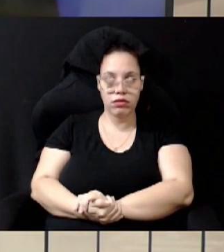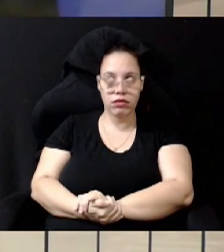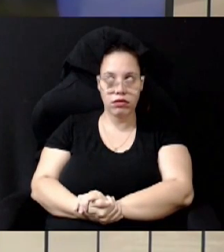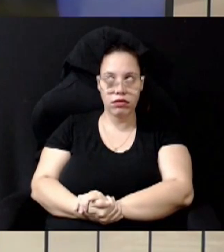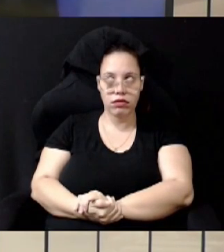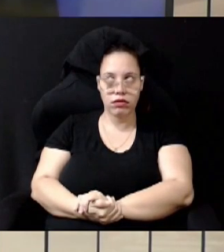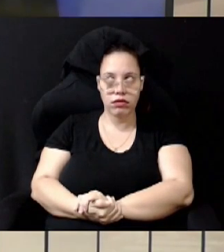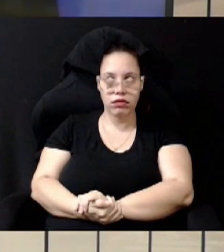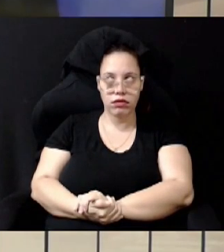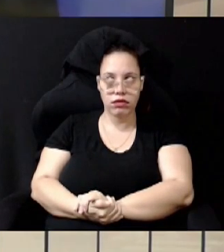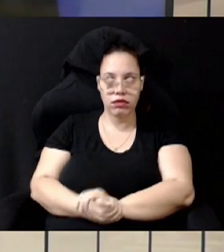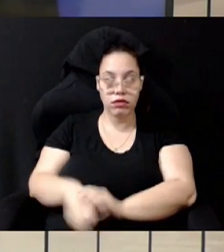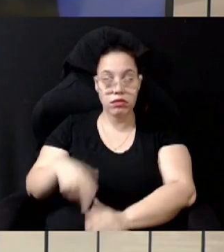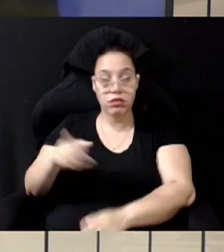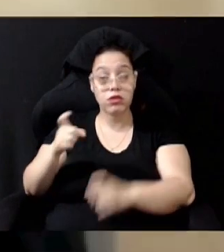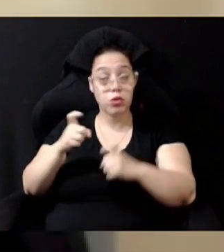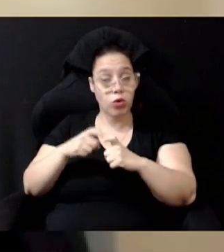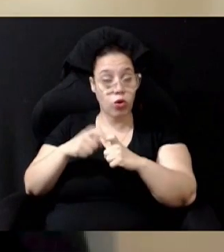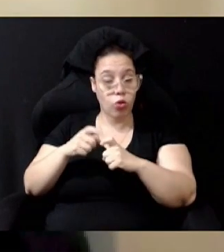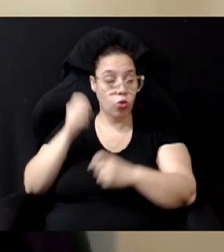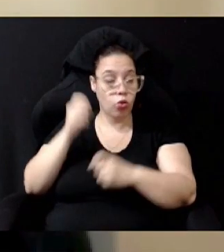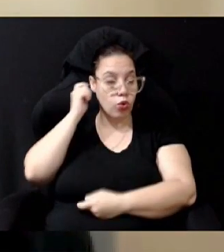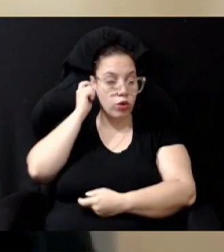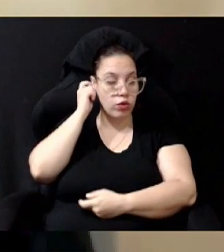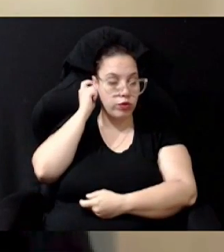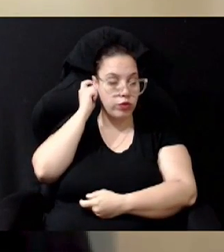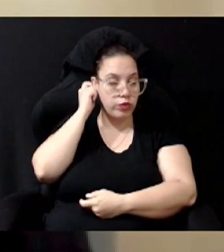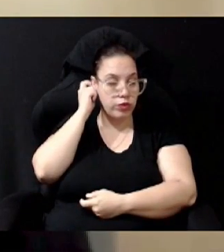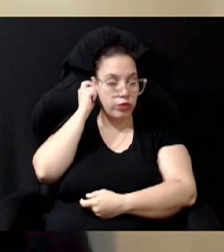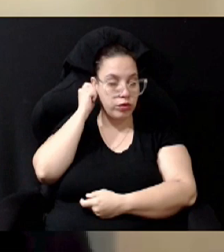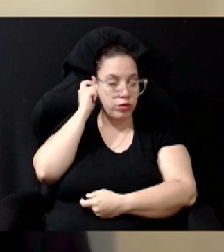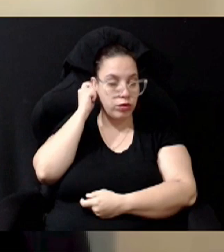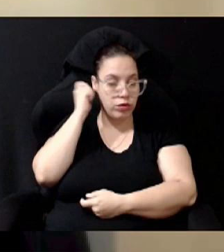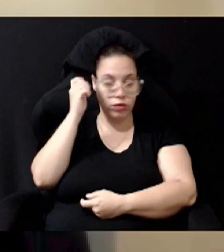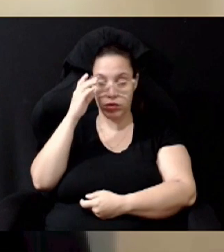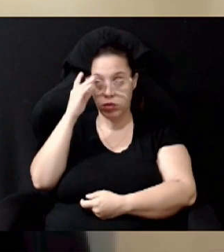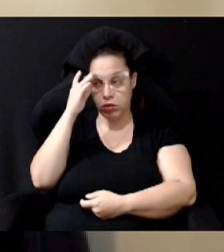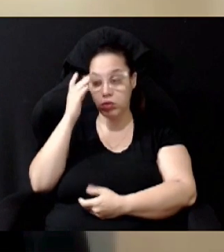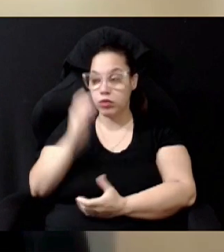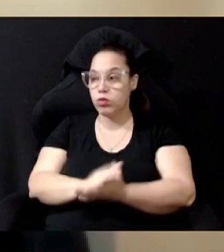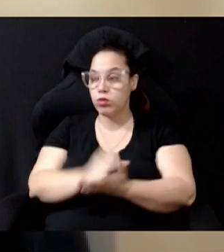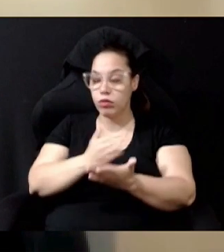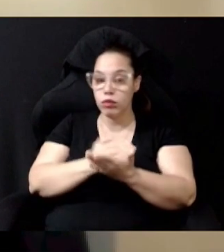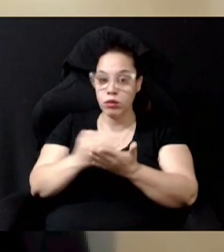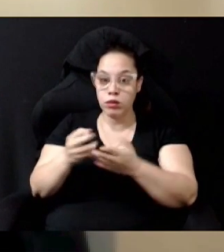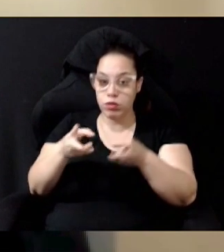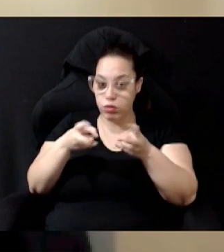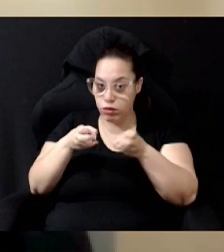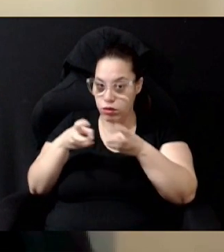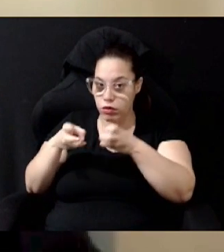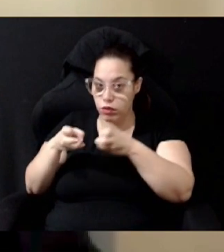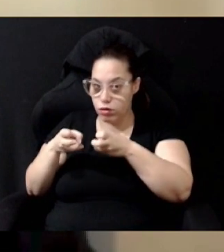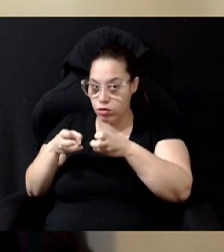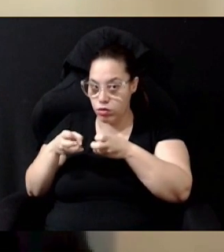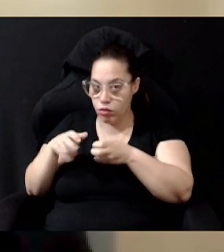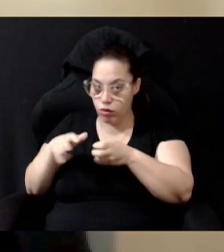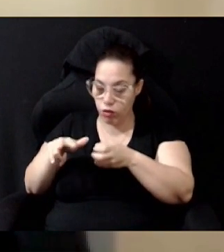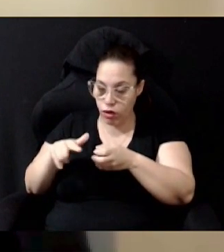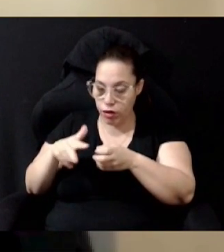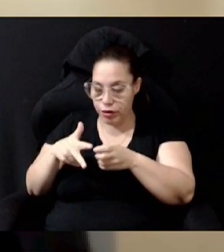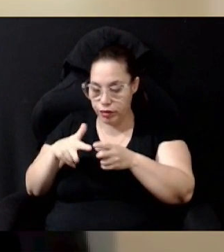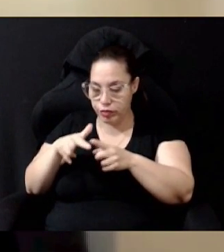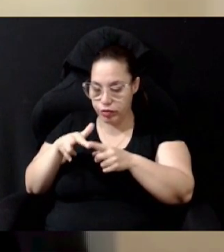de uma consulta, né? Uhum. Assim, começou a perceber que as pernas e os pés estão